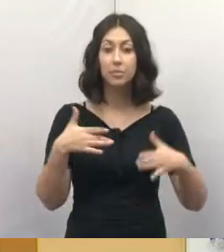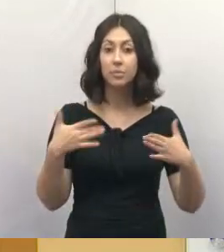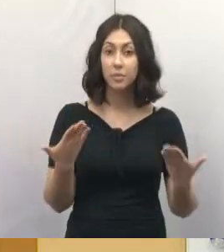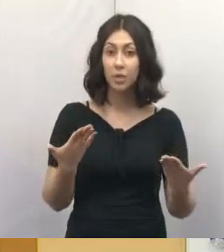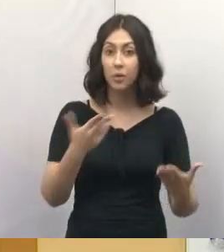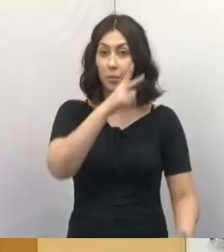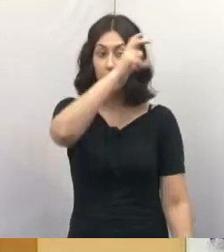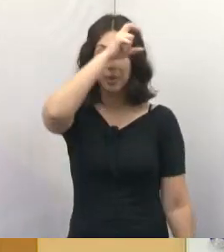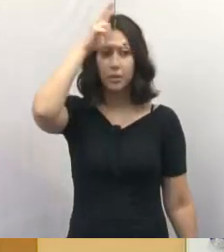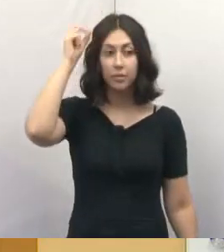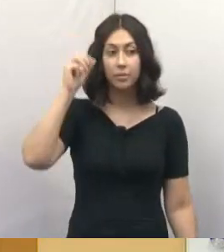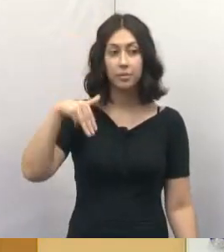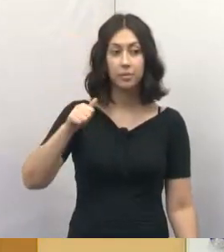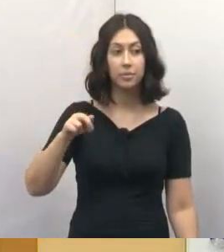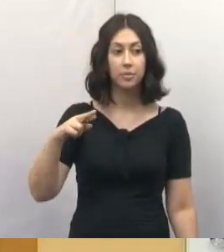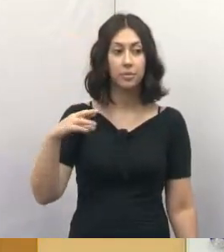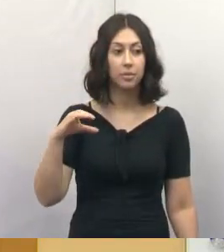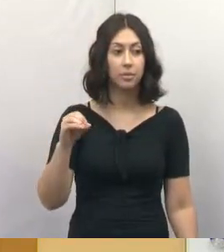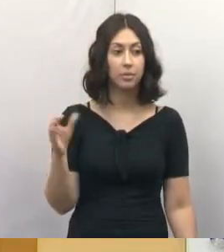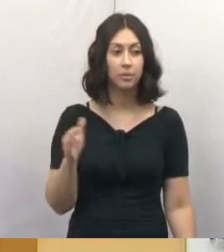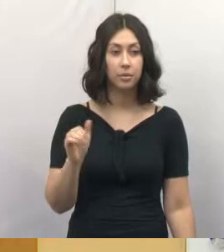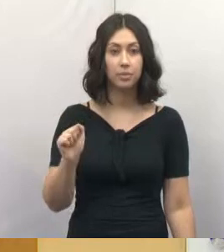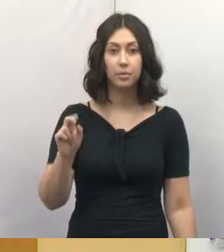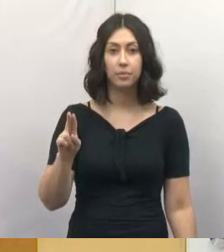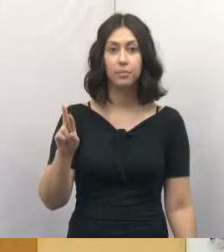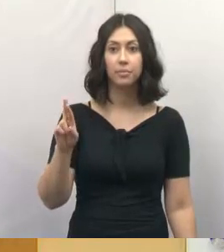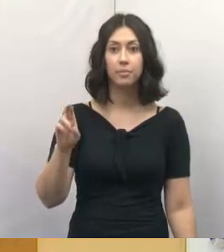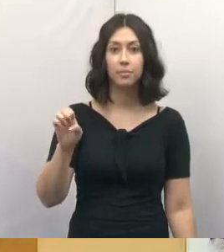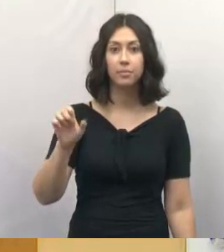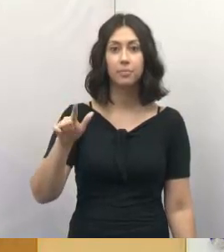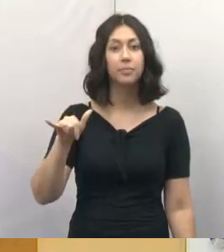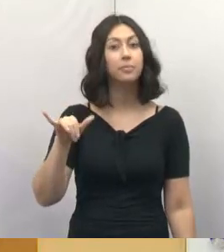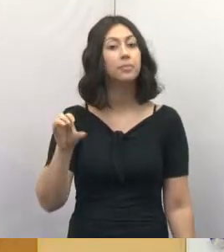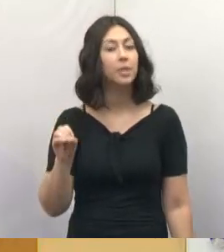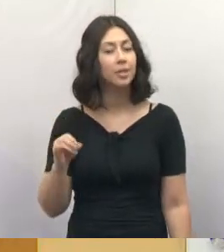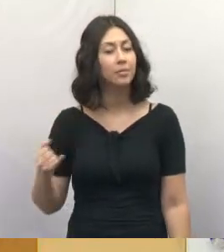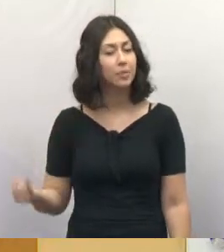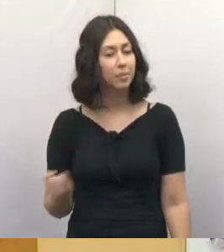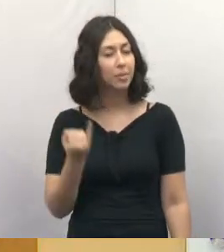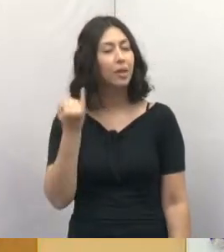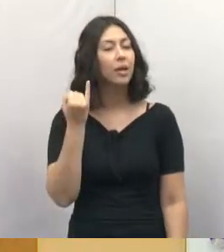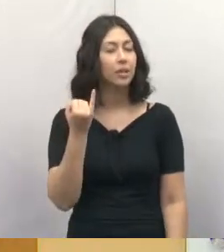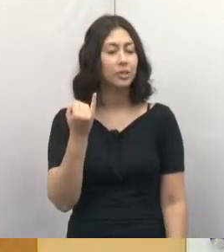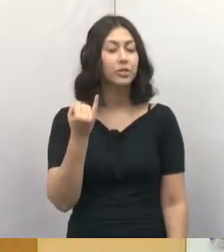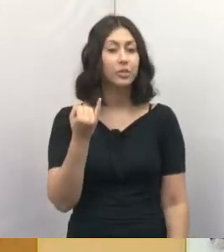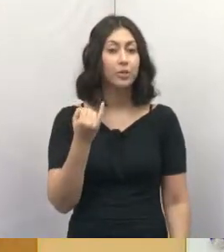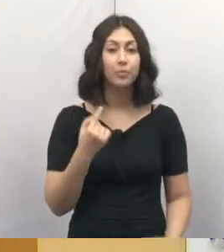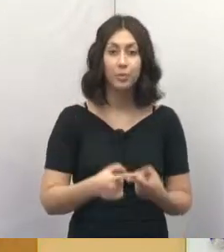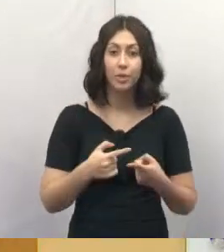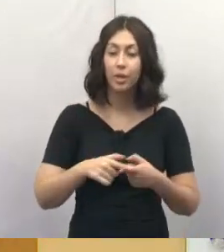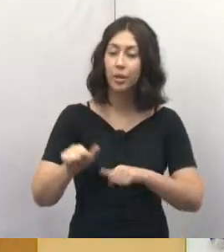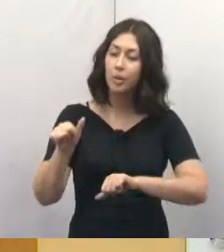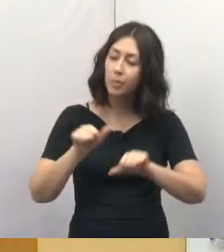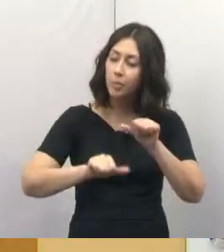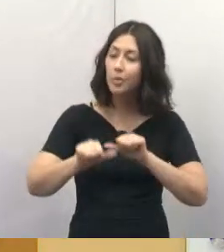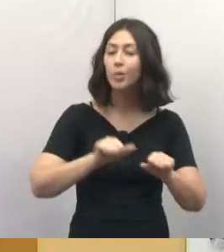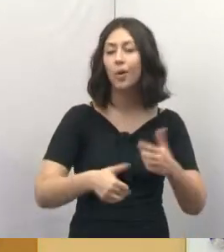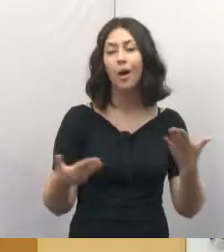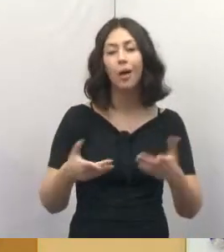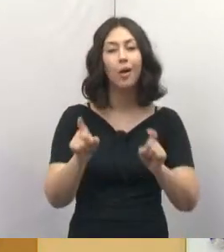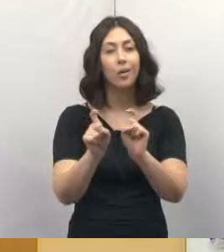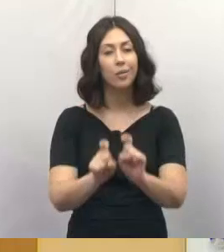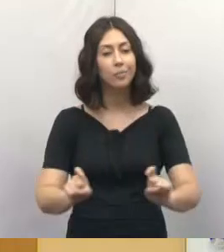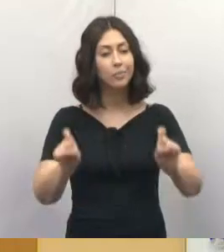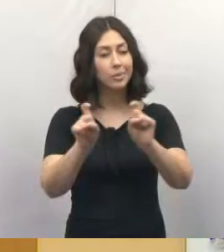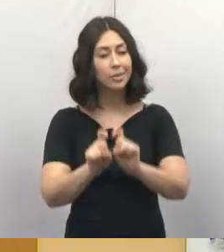papel importante na modernização dos processos administrativos, que hoje tramitam de forma eletrônica, mas